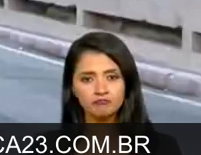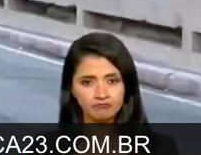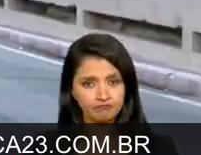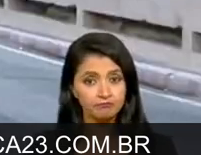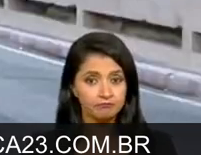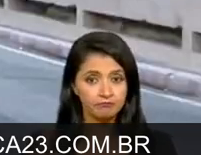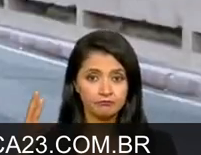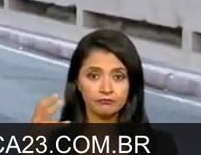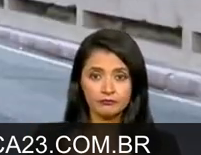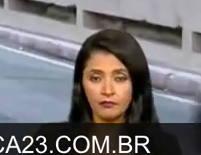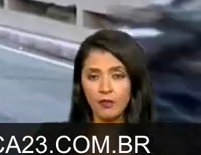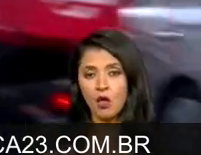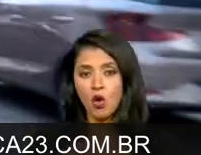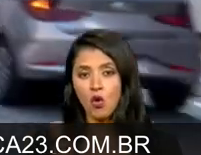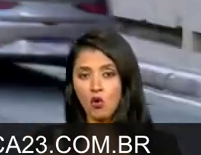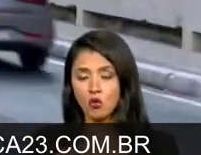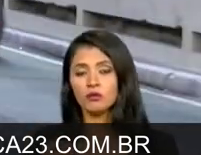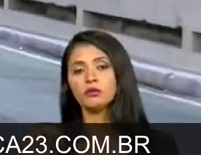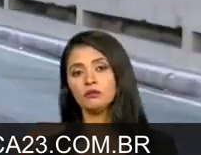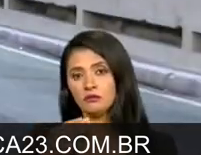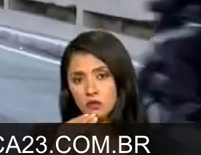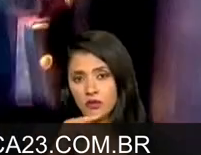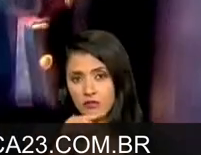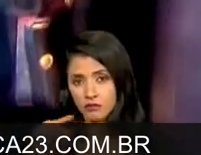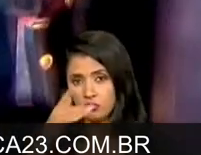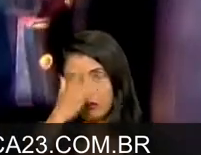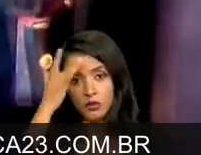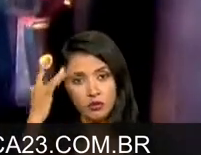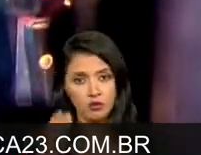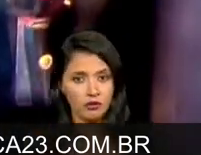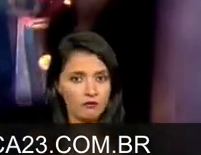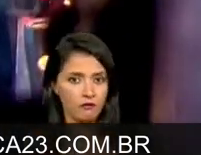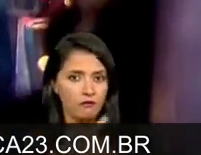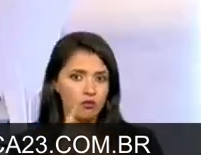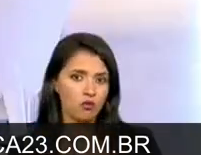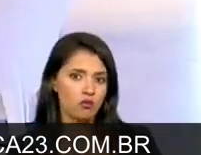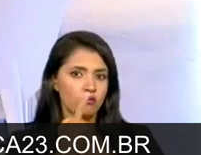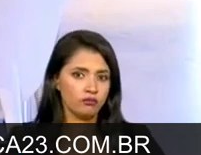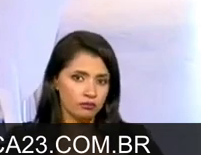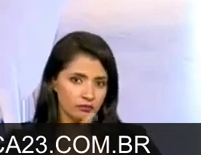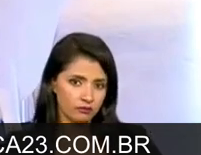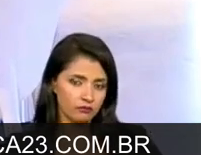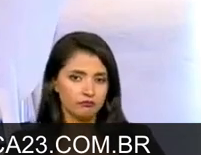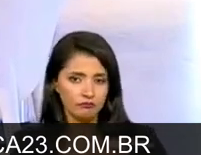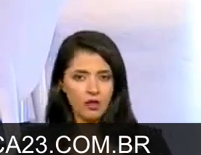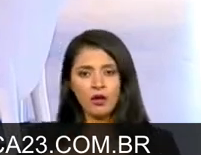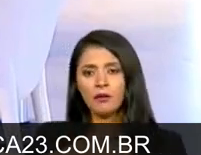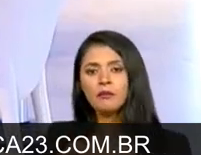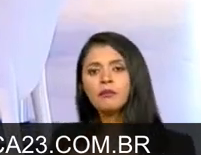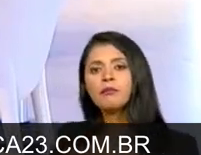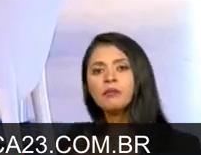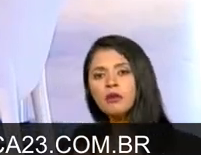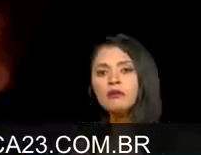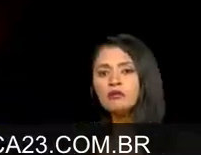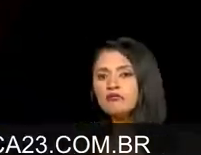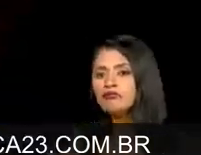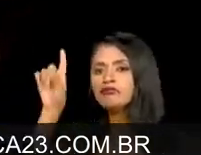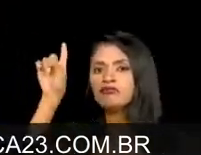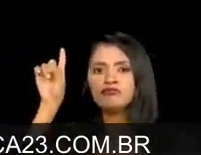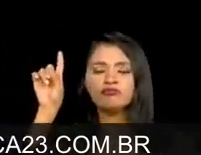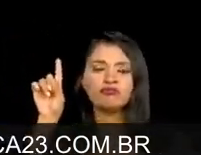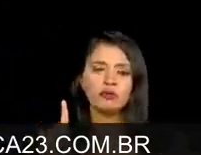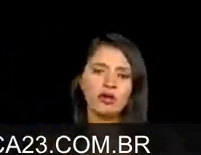São 11 milhões e meio de habitantes em uma única cidade e um PIB que ultrapassa o